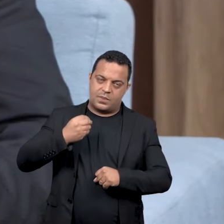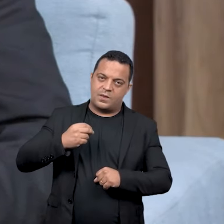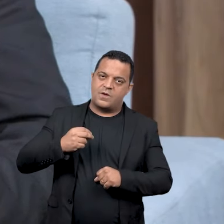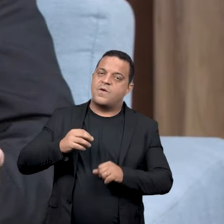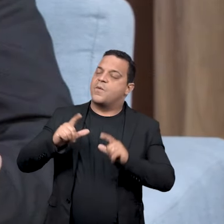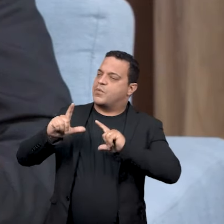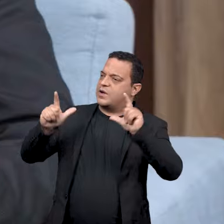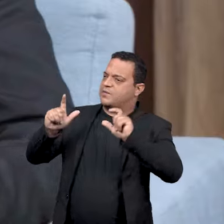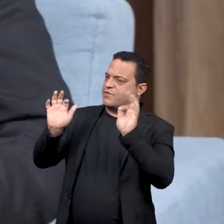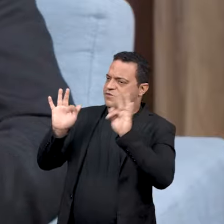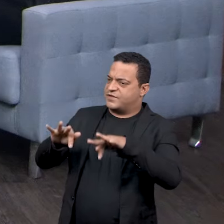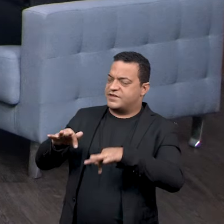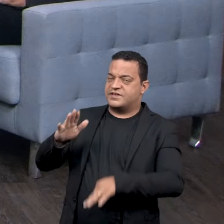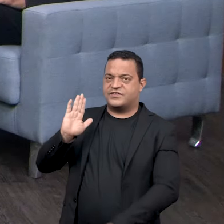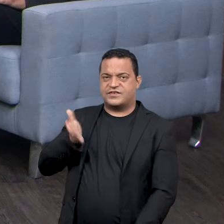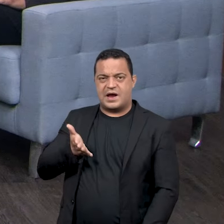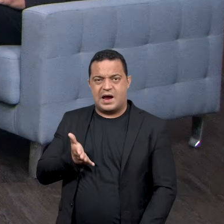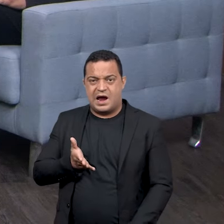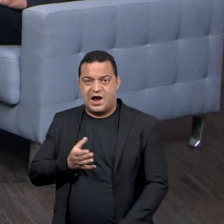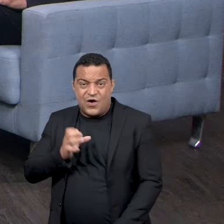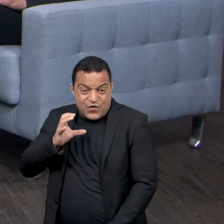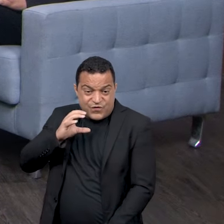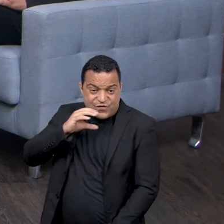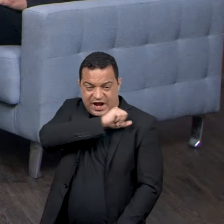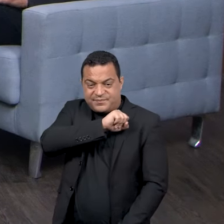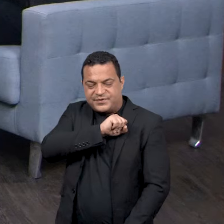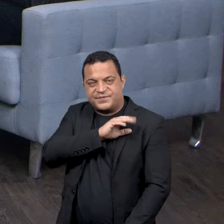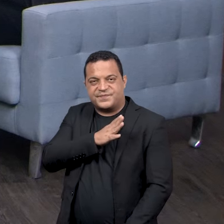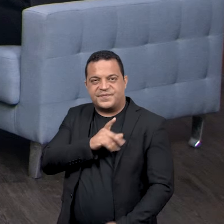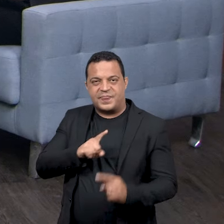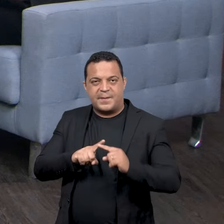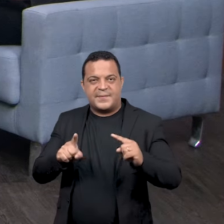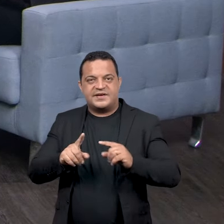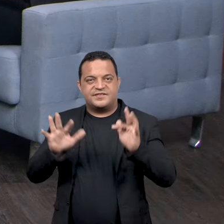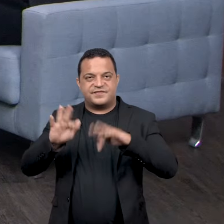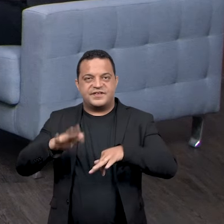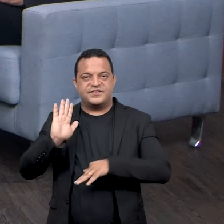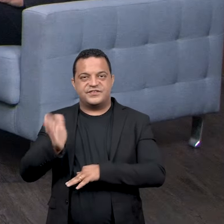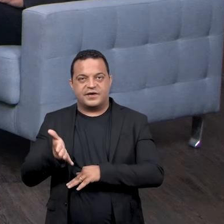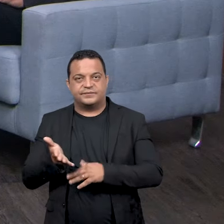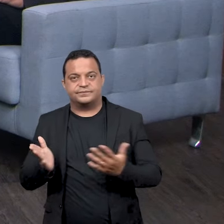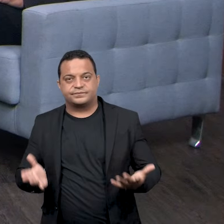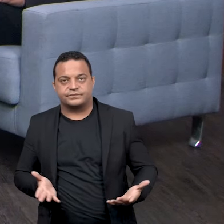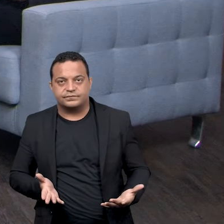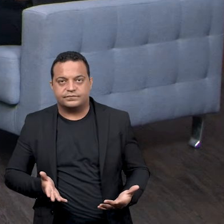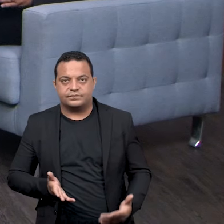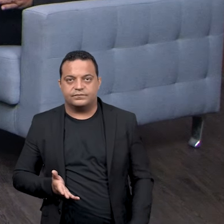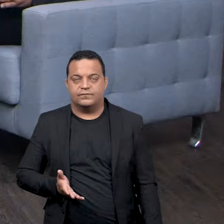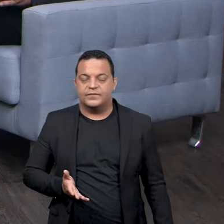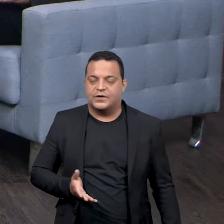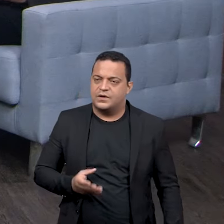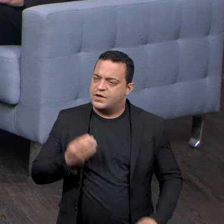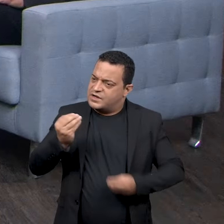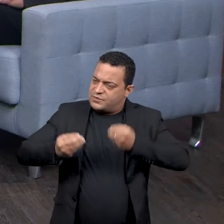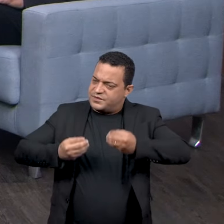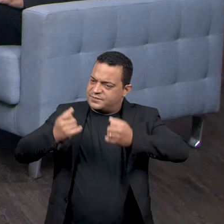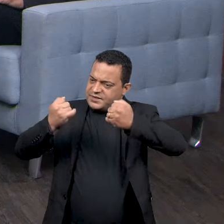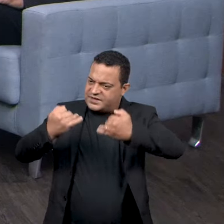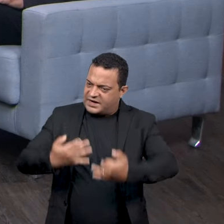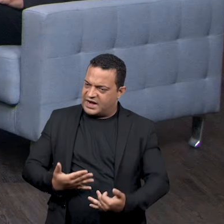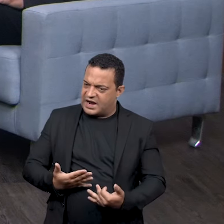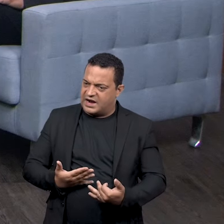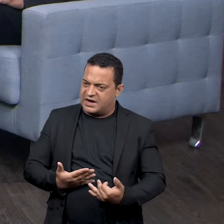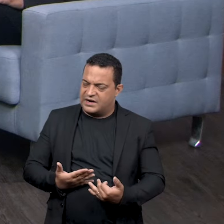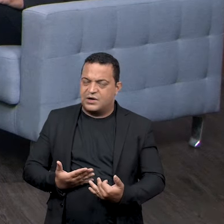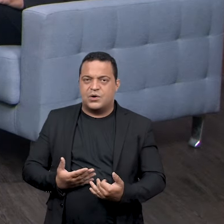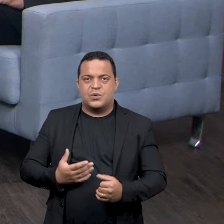então encerrando o nosso programa. Passa muito rápido o tempo, mas nós chegamos ao final e falamos aqui